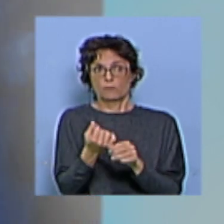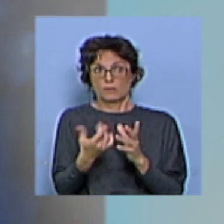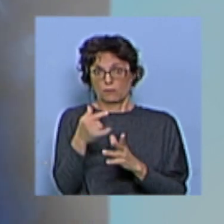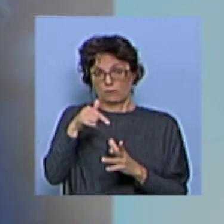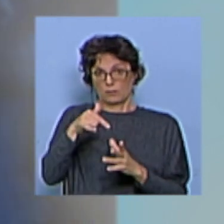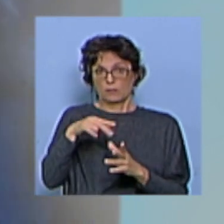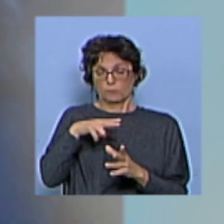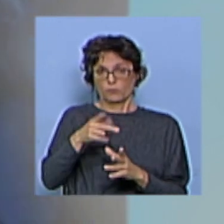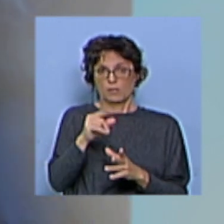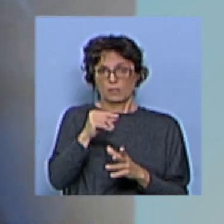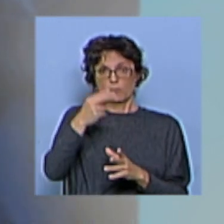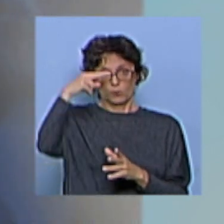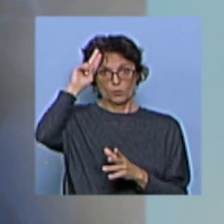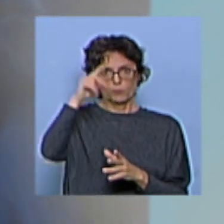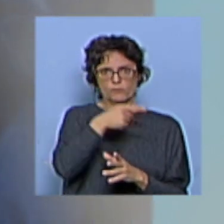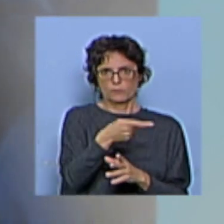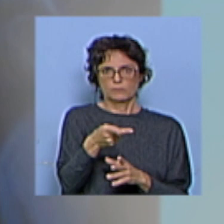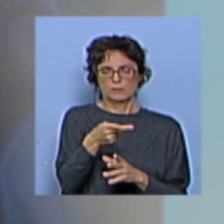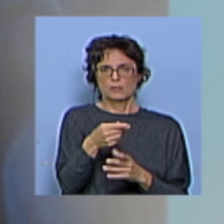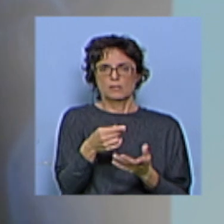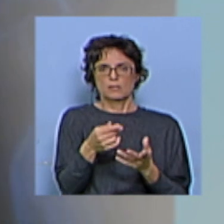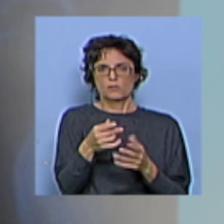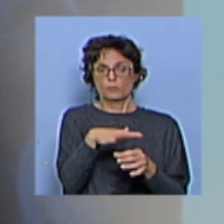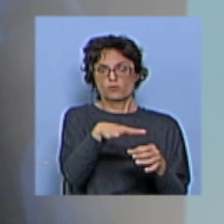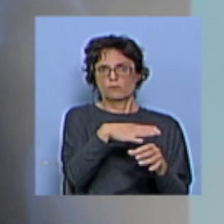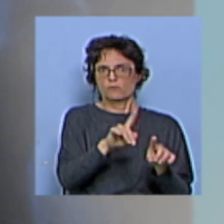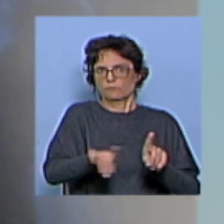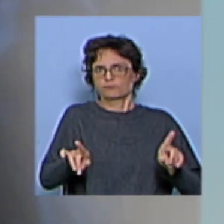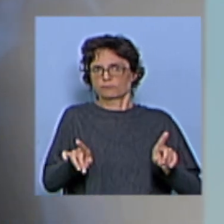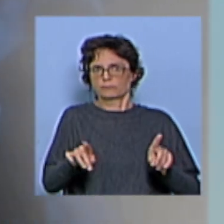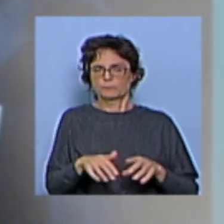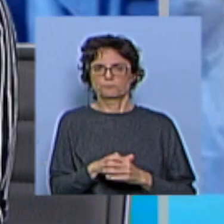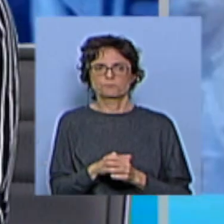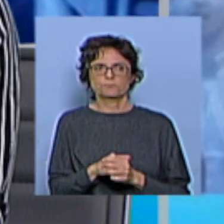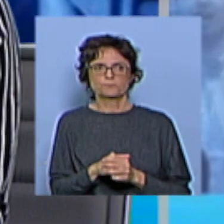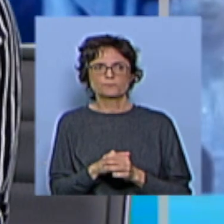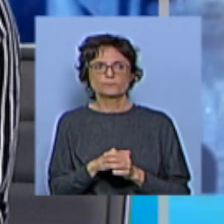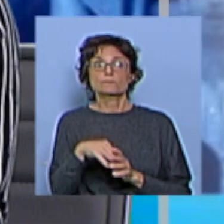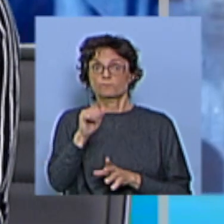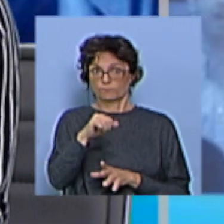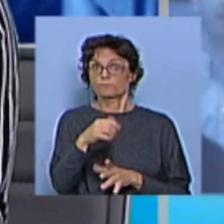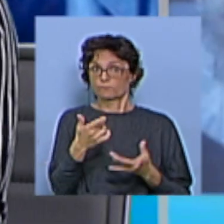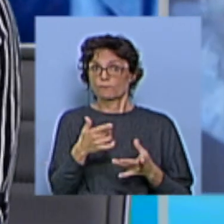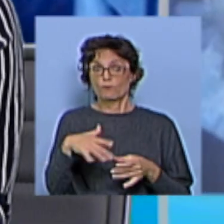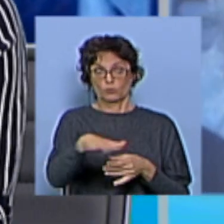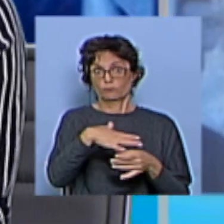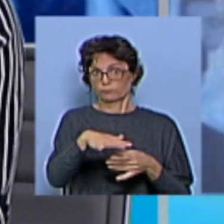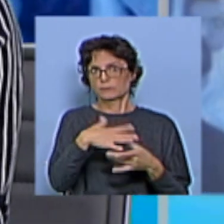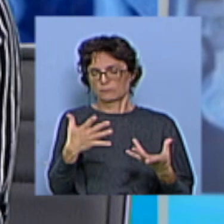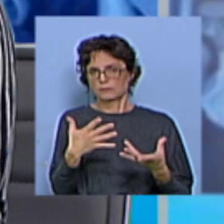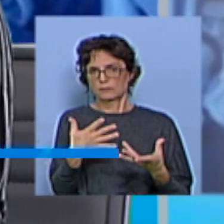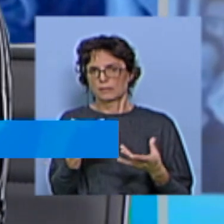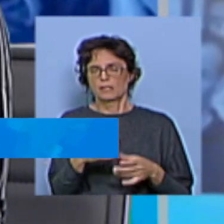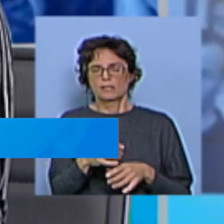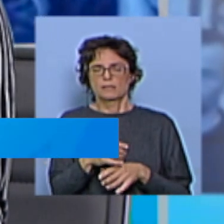não é? São contextos diferentes. Como é que foi construir este... Sim, são contextos diferentes que também estão no título, não é? Viragens,